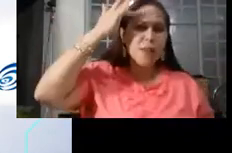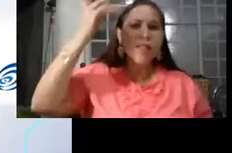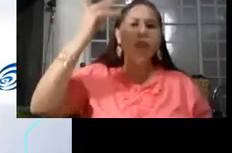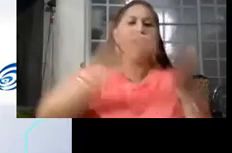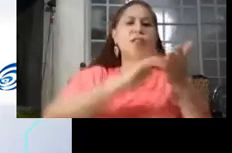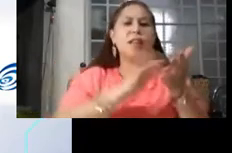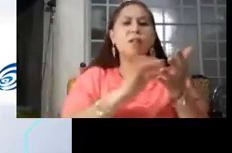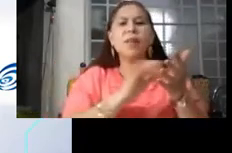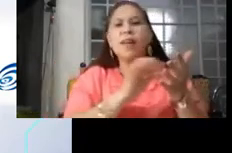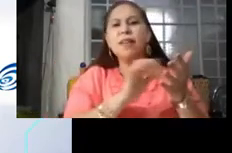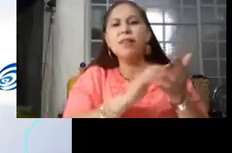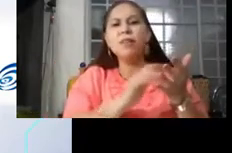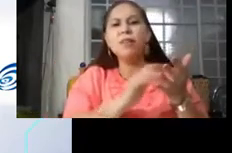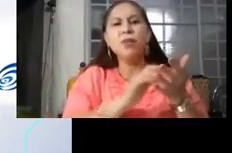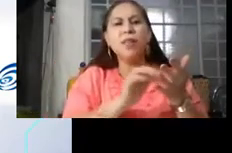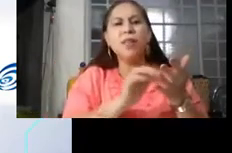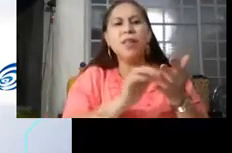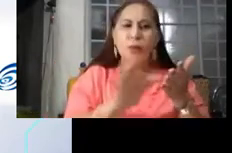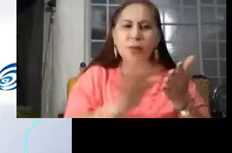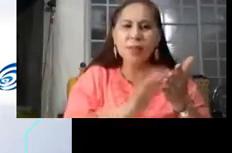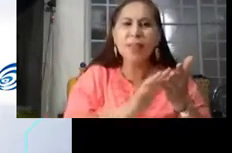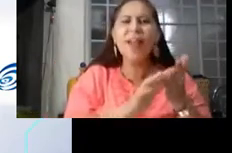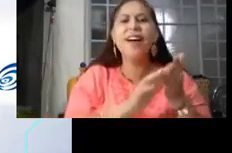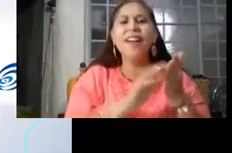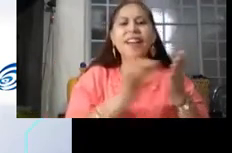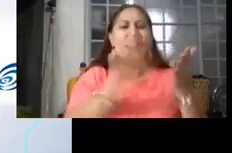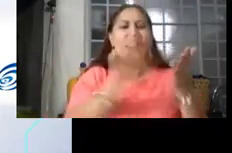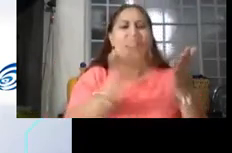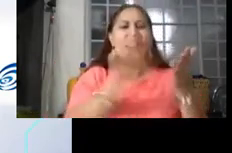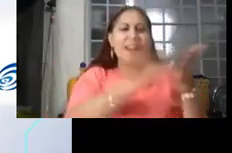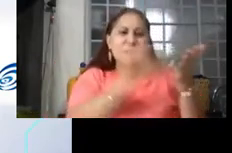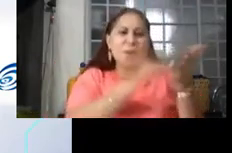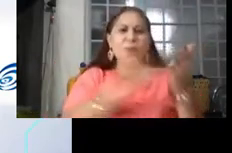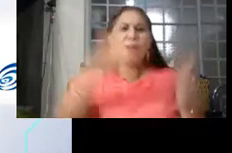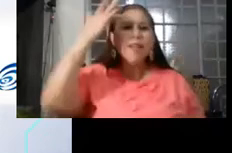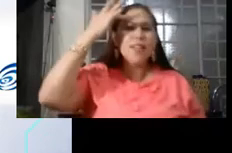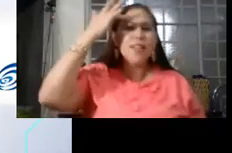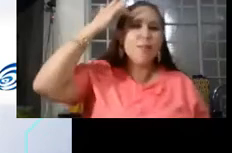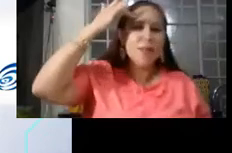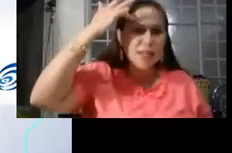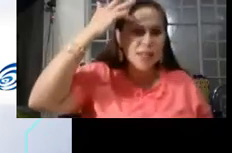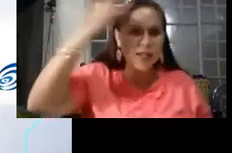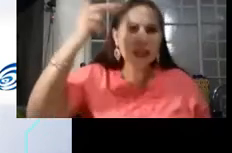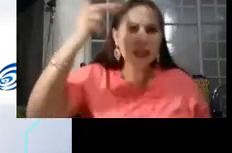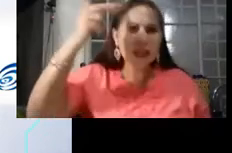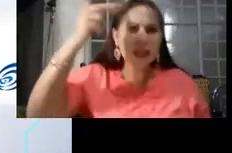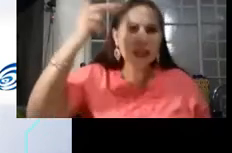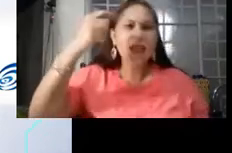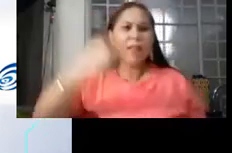sinal, né? Vai lá no aplicativo, no Guinho, no HandTalk. Aí procura amanhã.